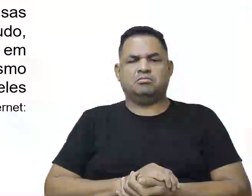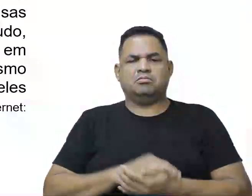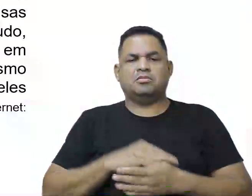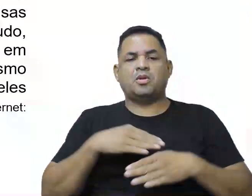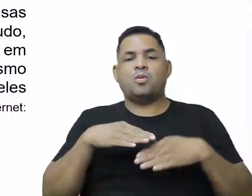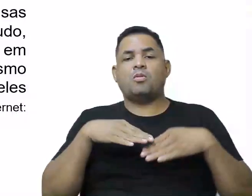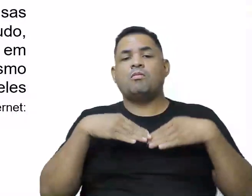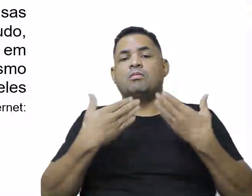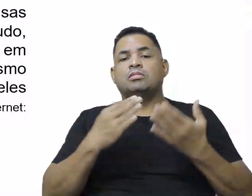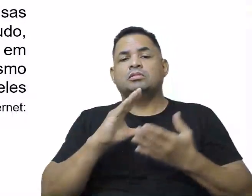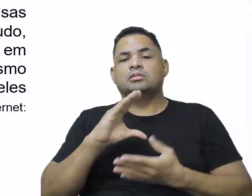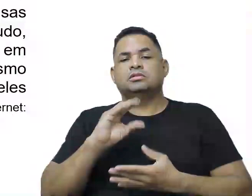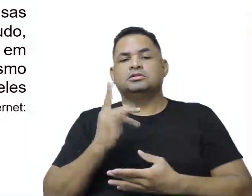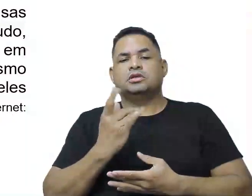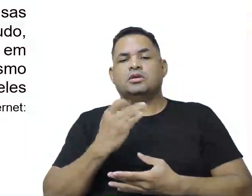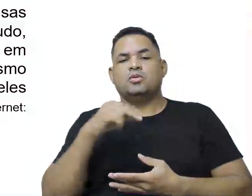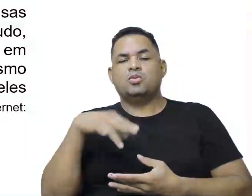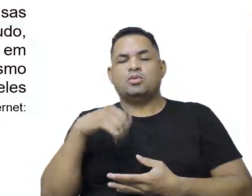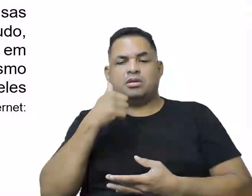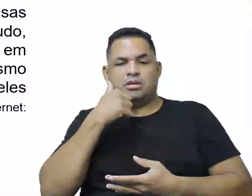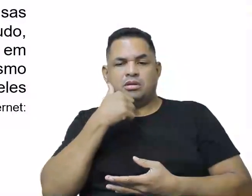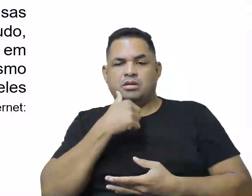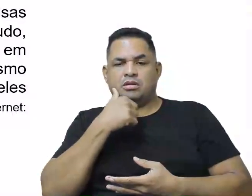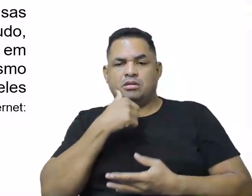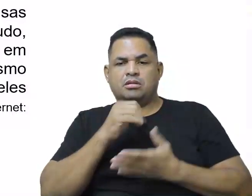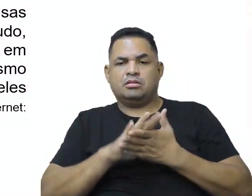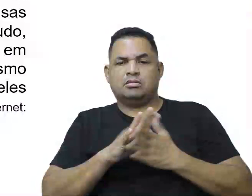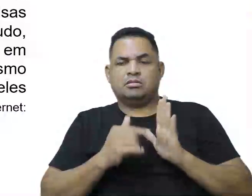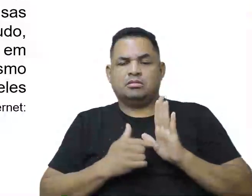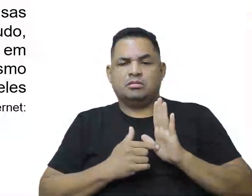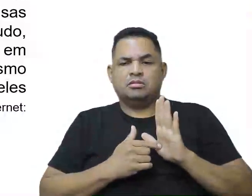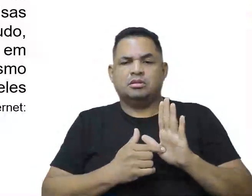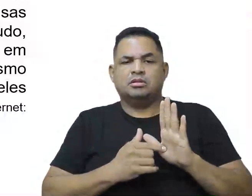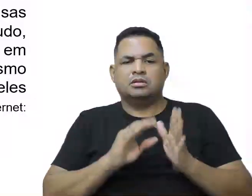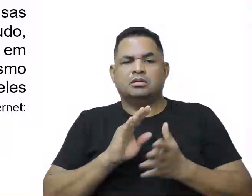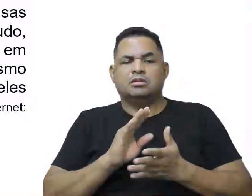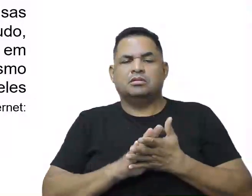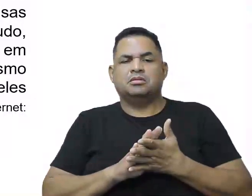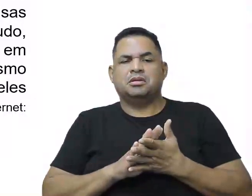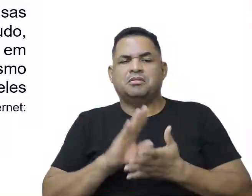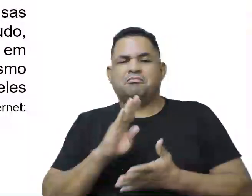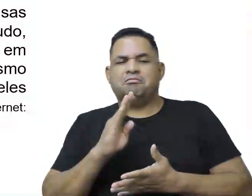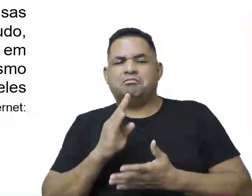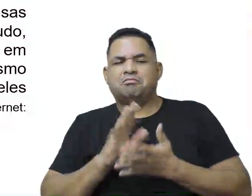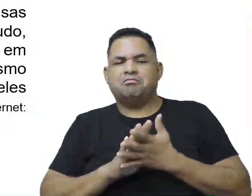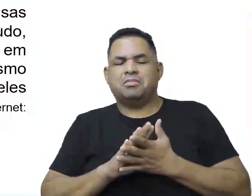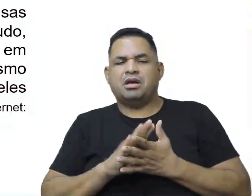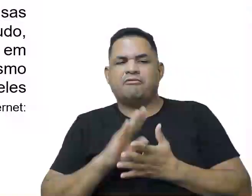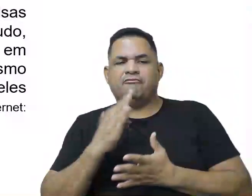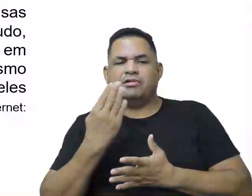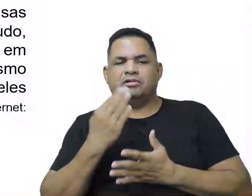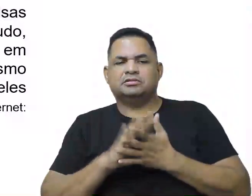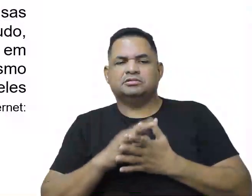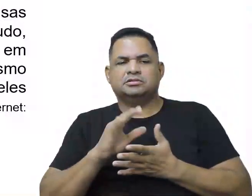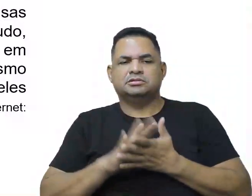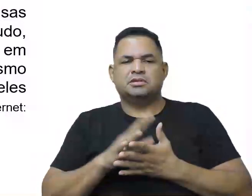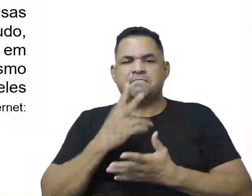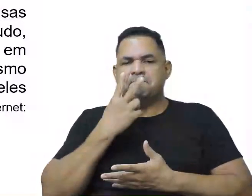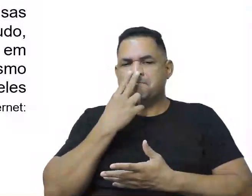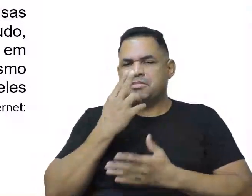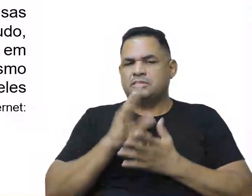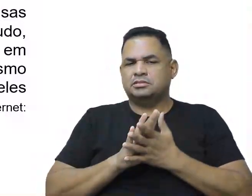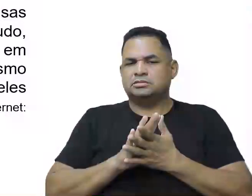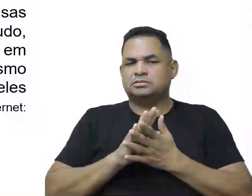quando chauí refere-se a dar falsas aparências Ed simular